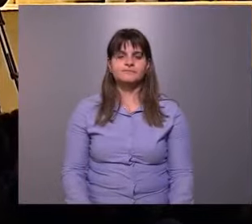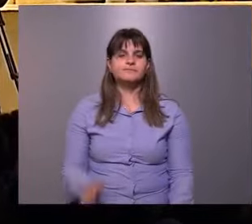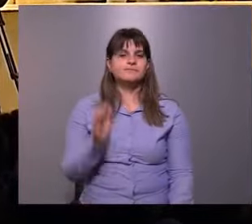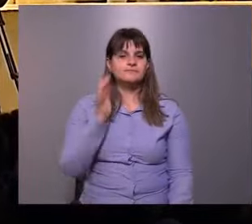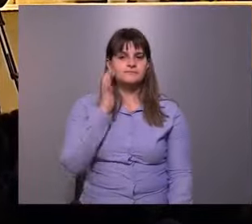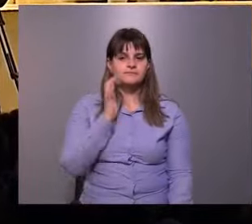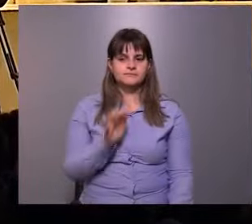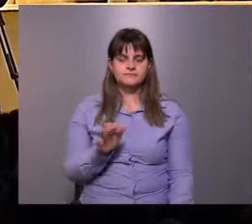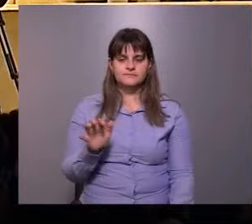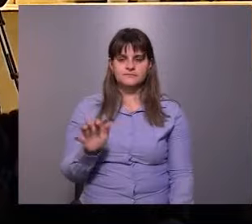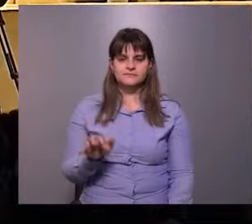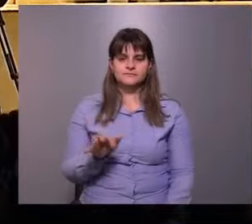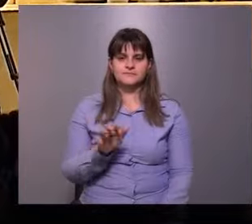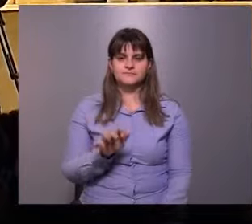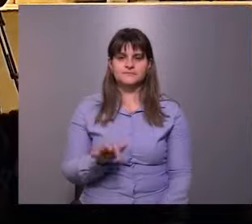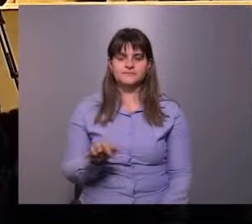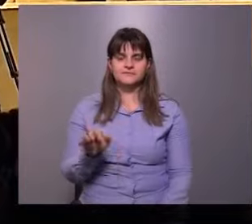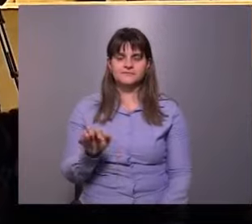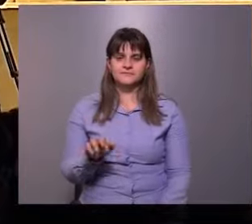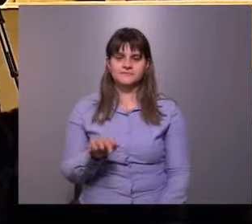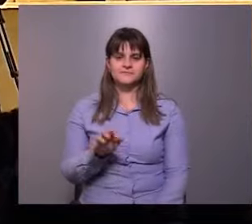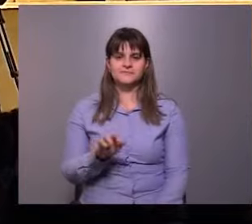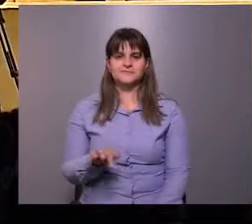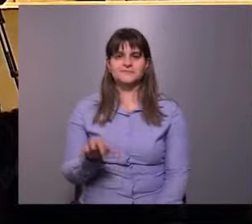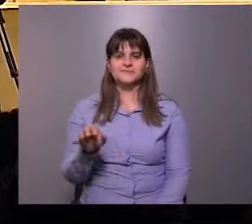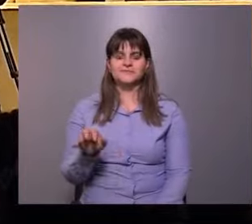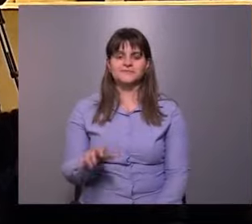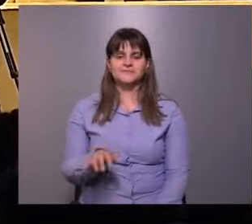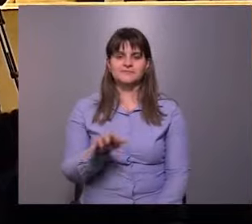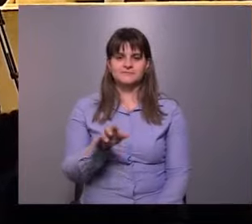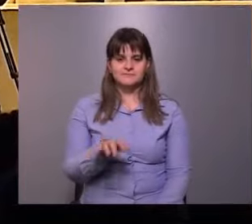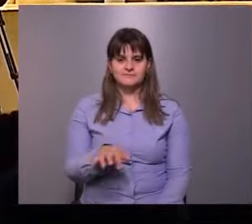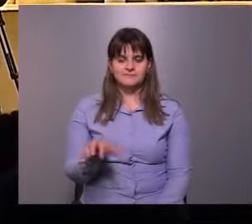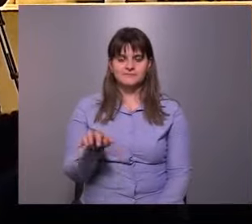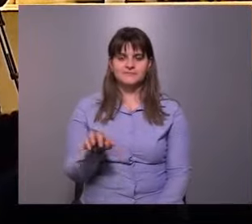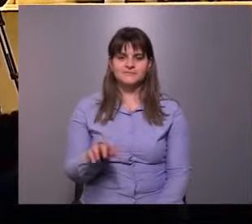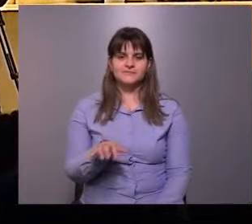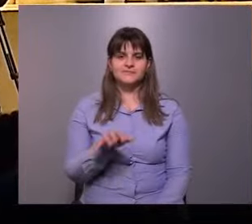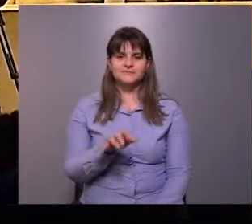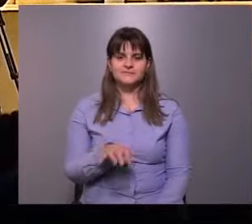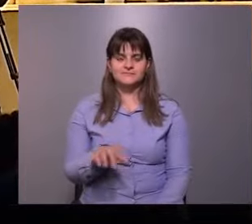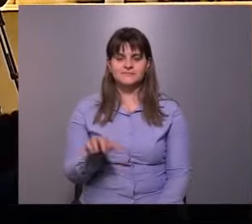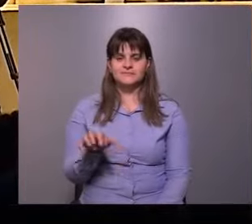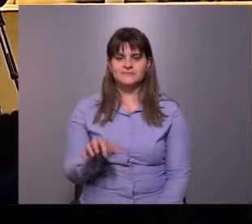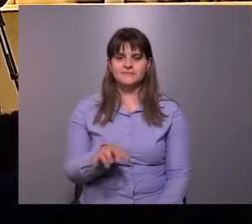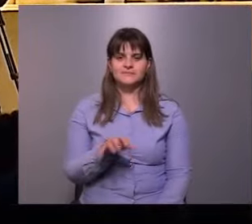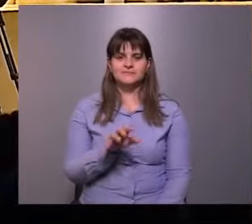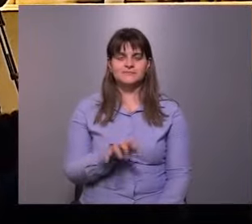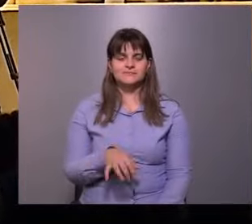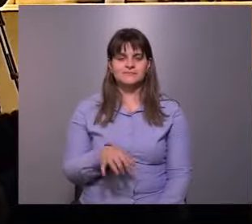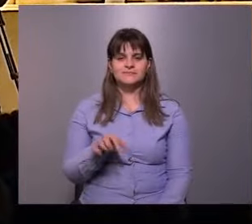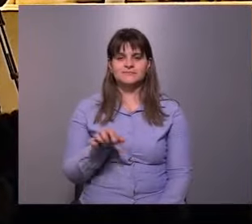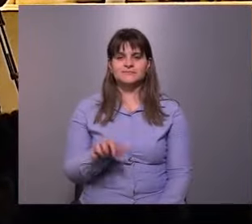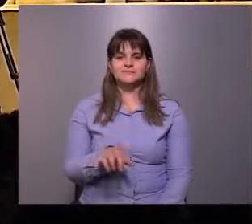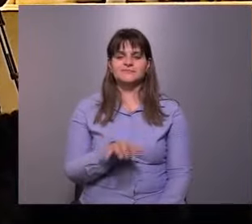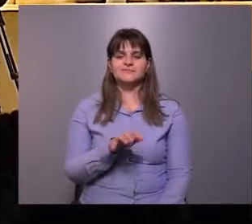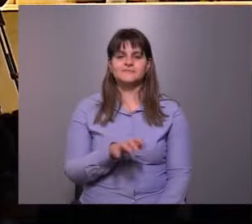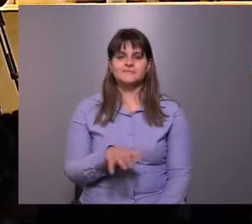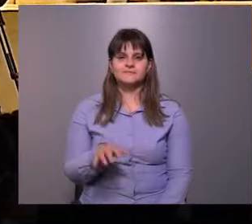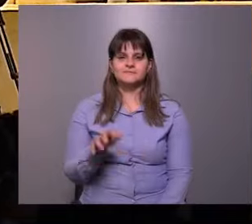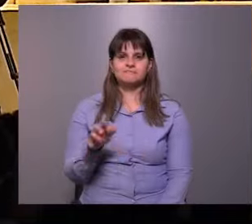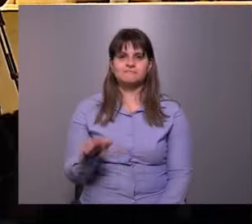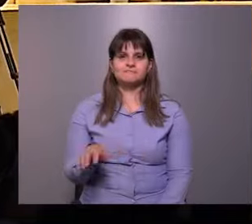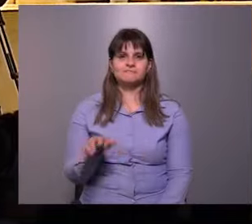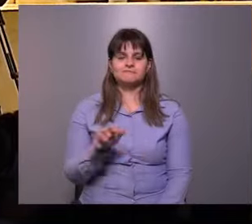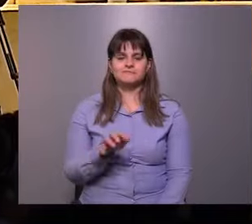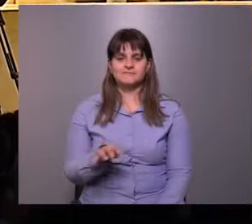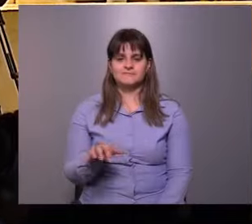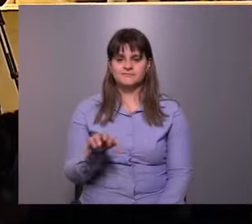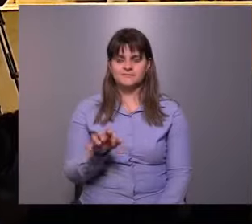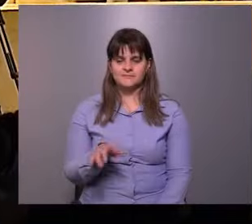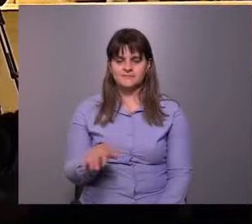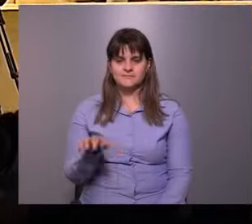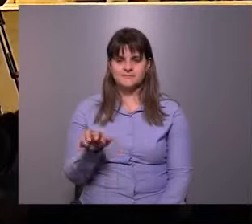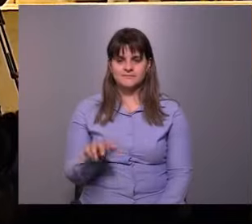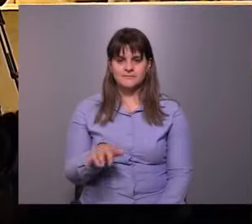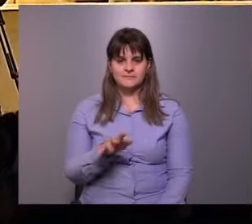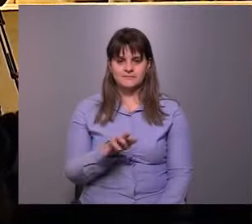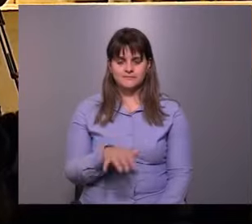Amen. Pax vobis. Et Spiritu Tuo.